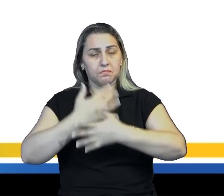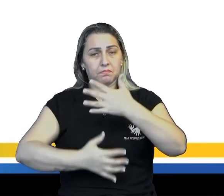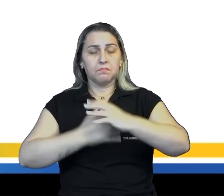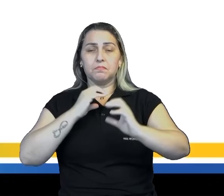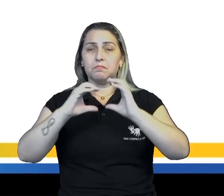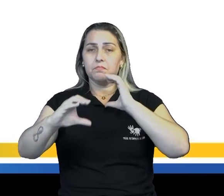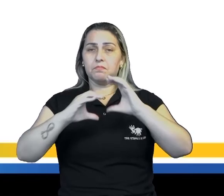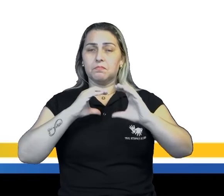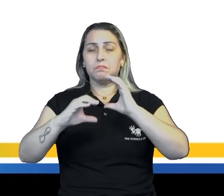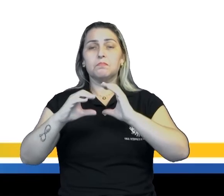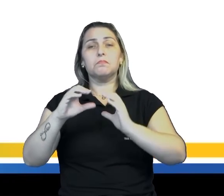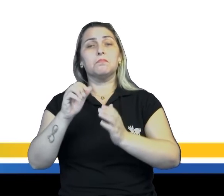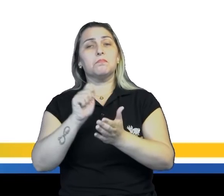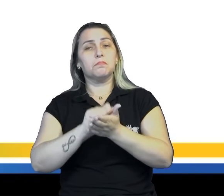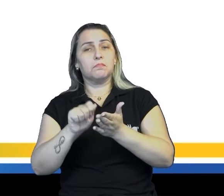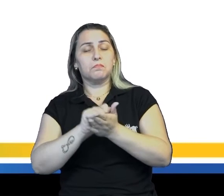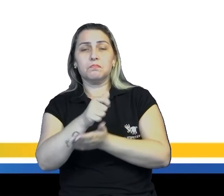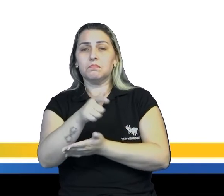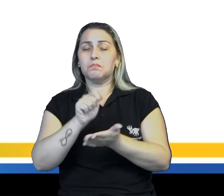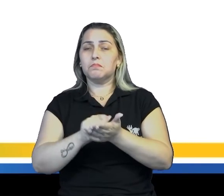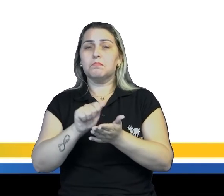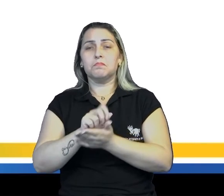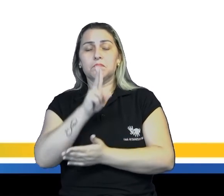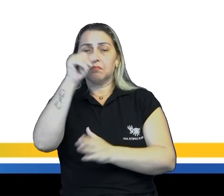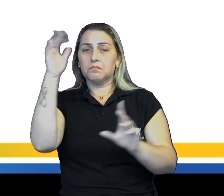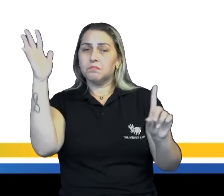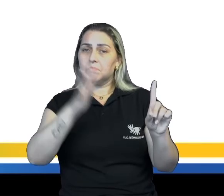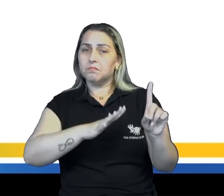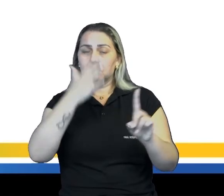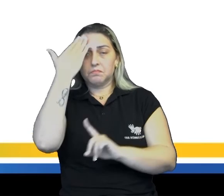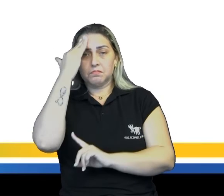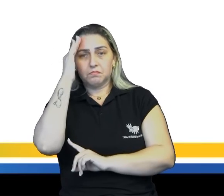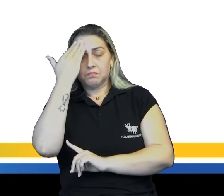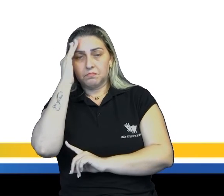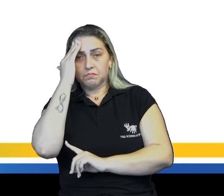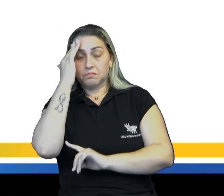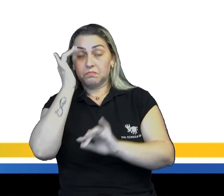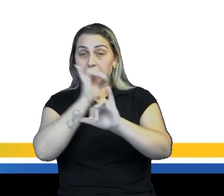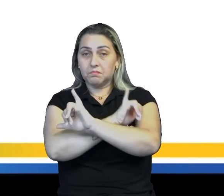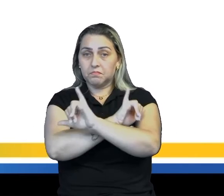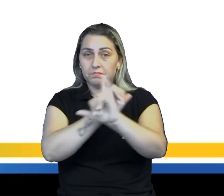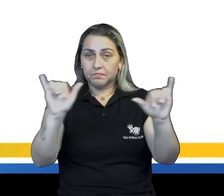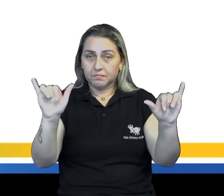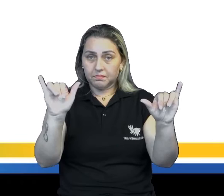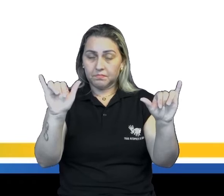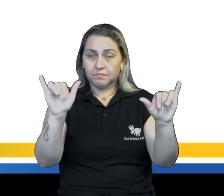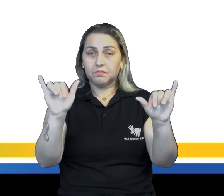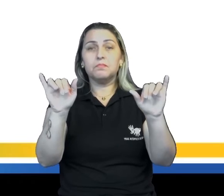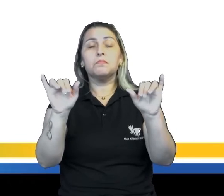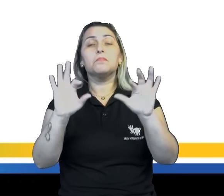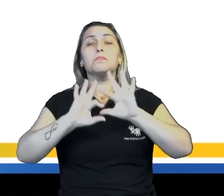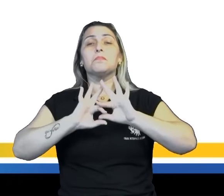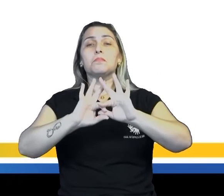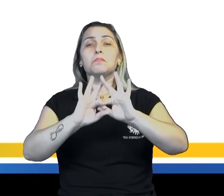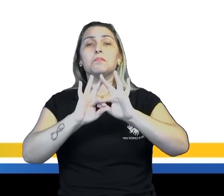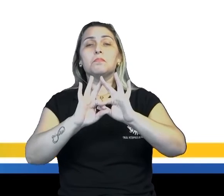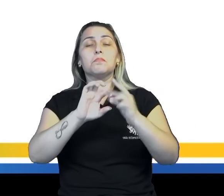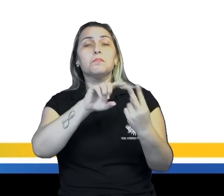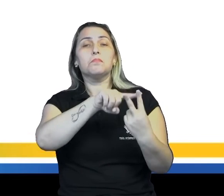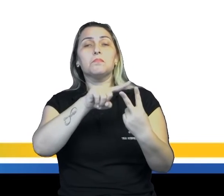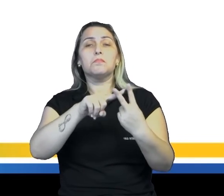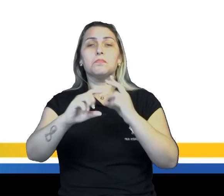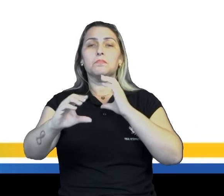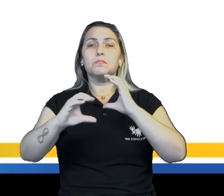A comunicação verbal e não verbal tem forte influência na compreensão da informação. A união desses dois aspectos